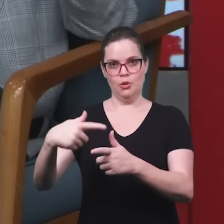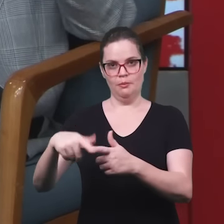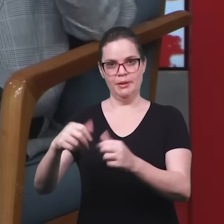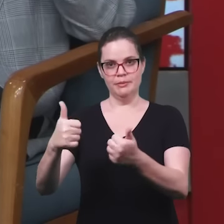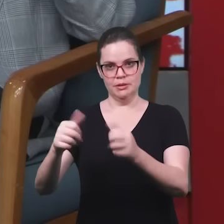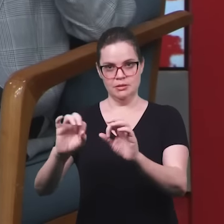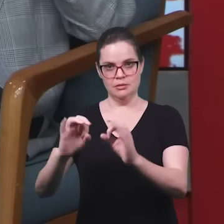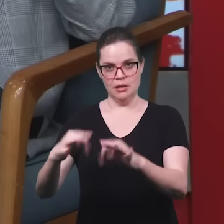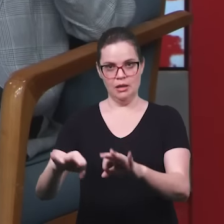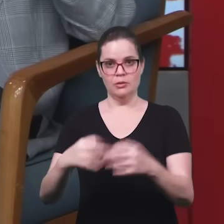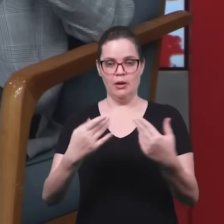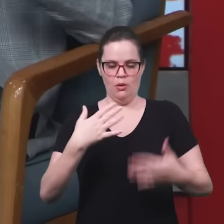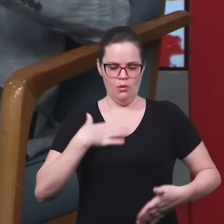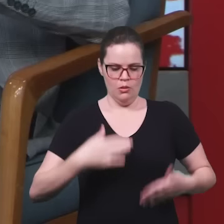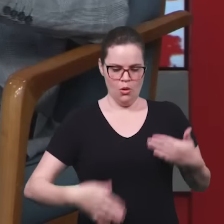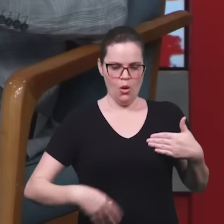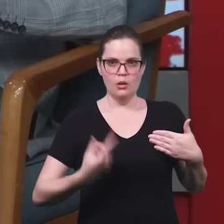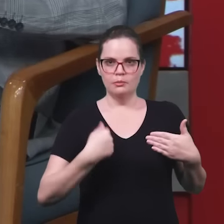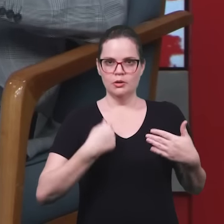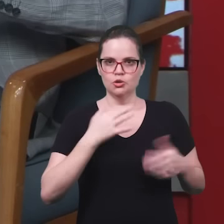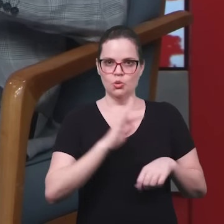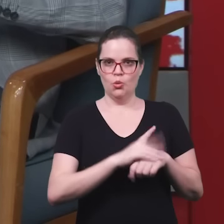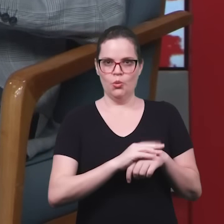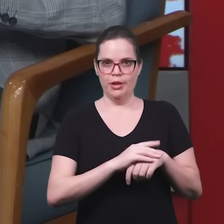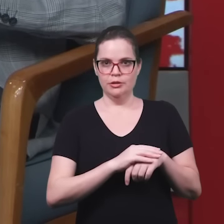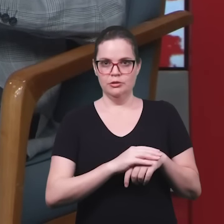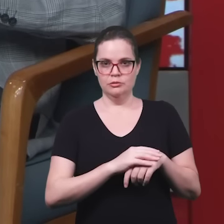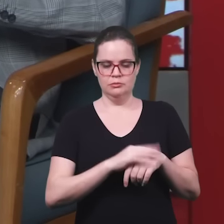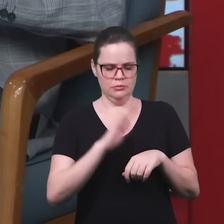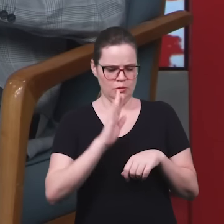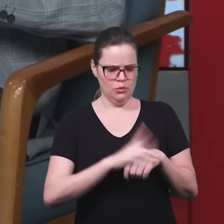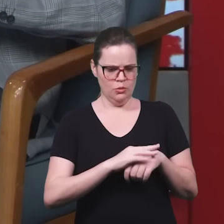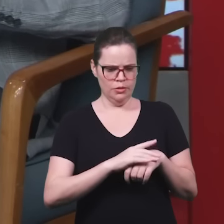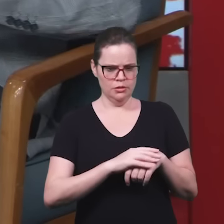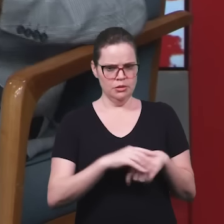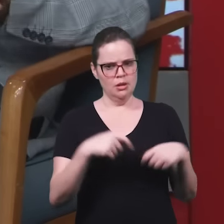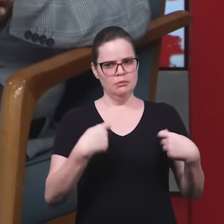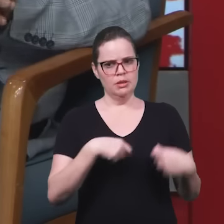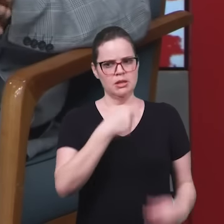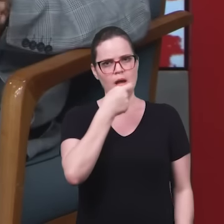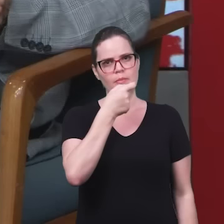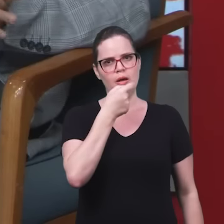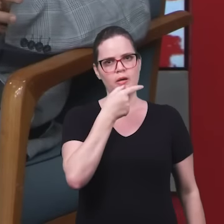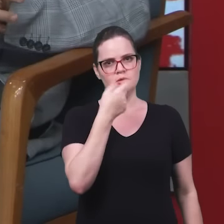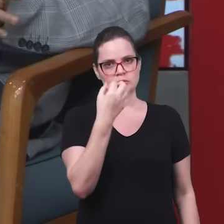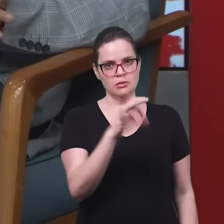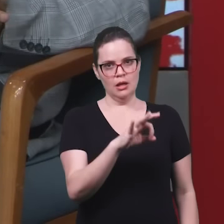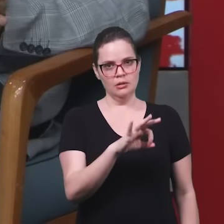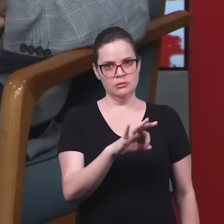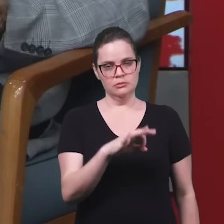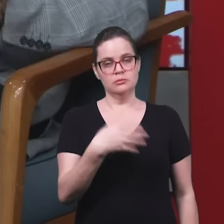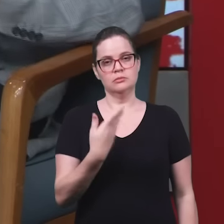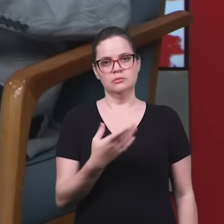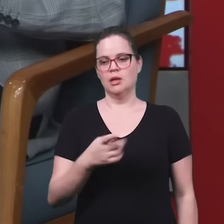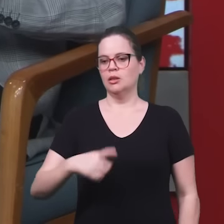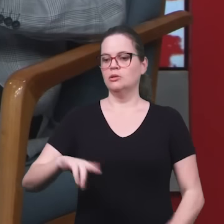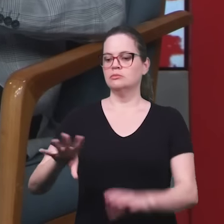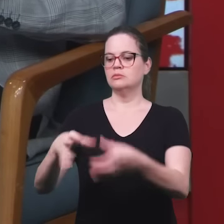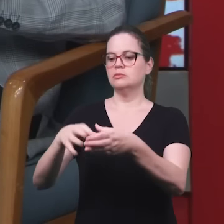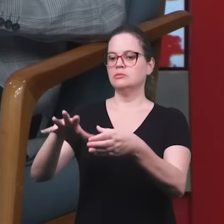que se faz. Nós estamos falando de um corpo espiritual.